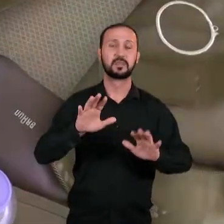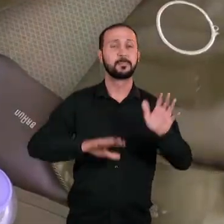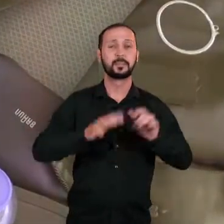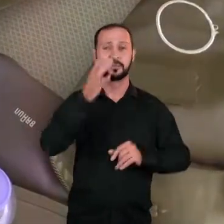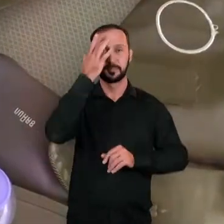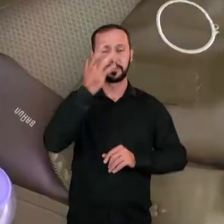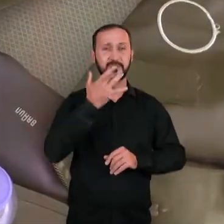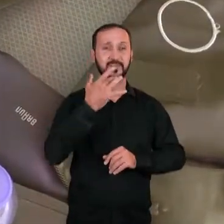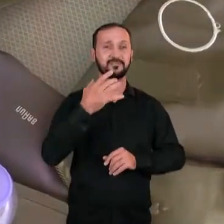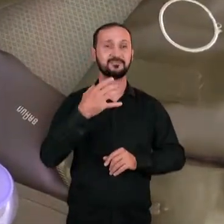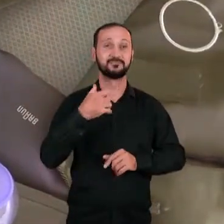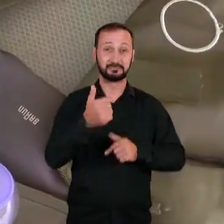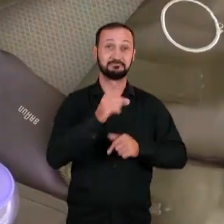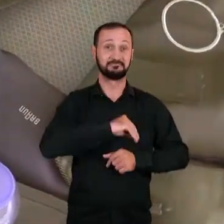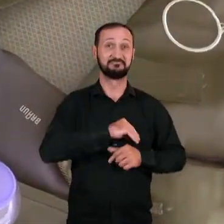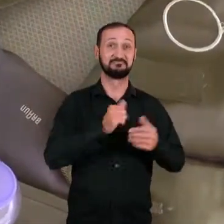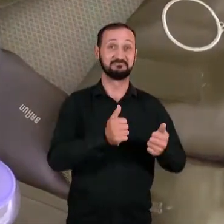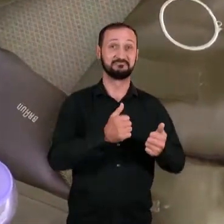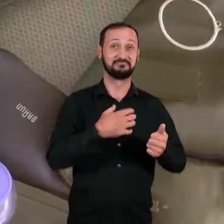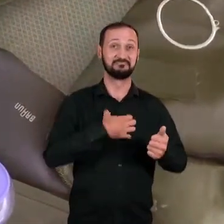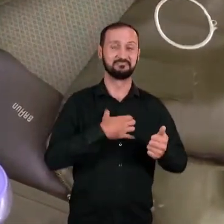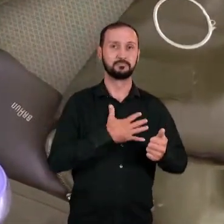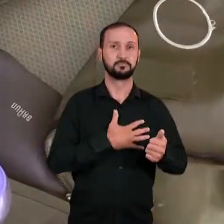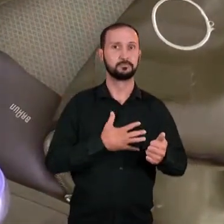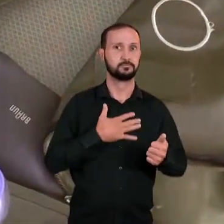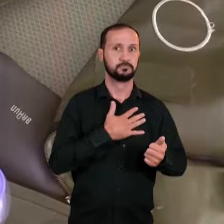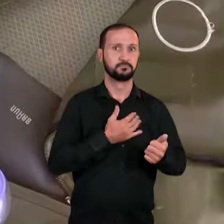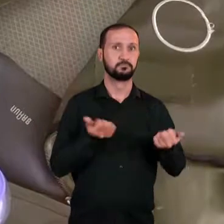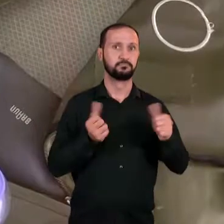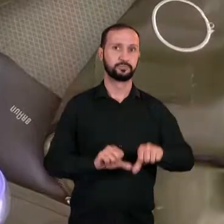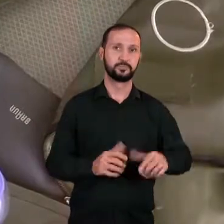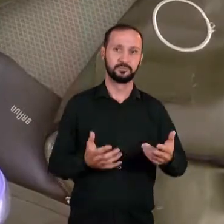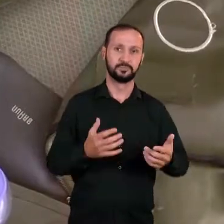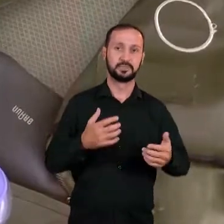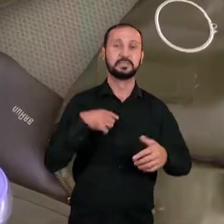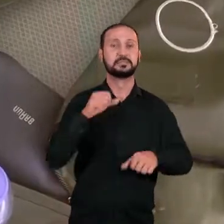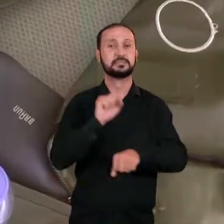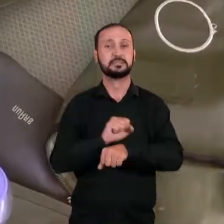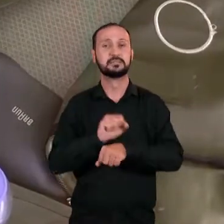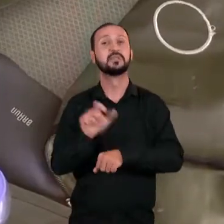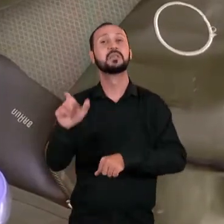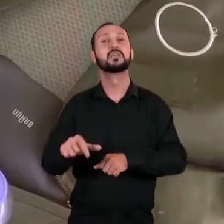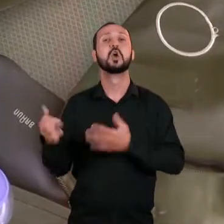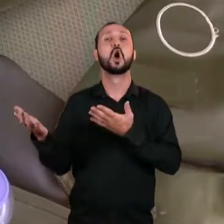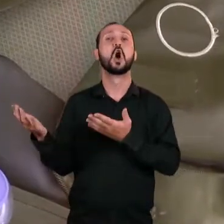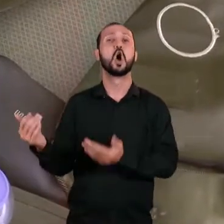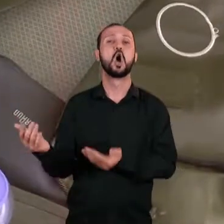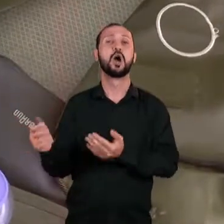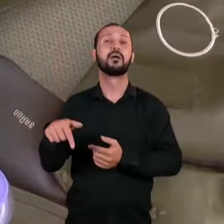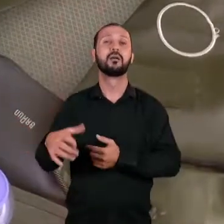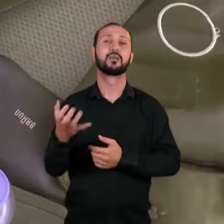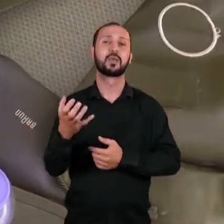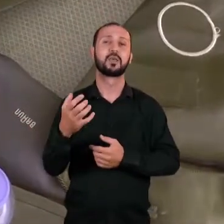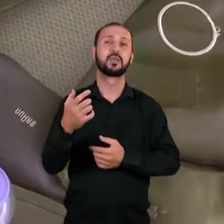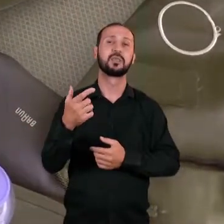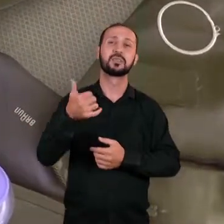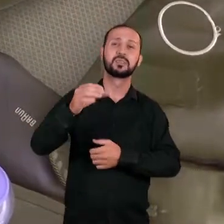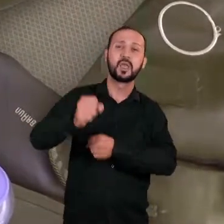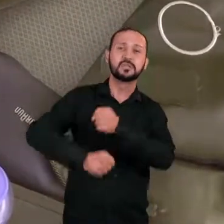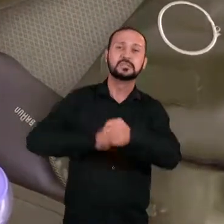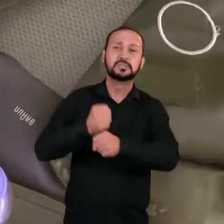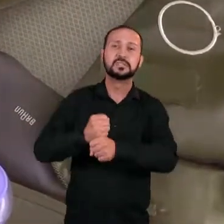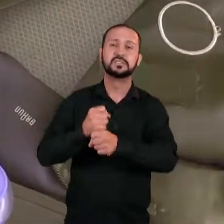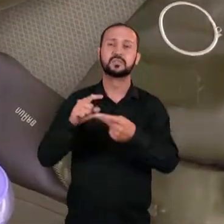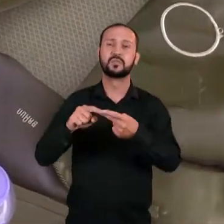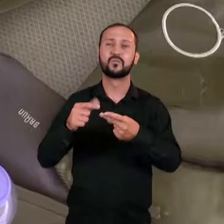vai estar satisfeita. Então, a gente sempre tem que alinhar o que você espera, né? O que o adolescente espera. Então, daqui 10, 20 anos, o que eu